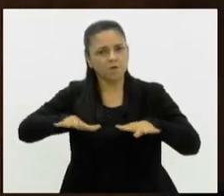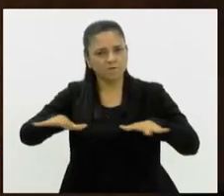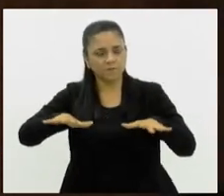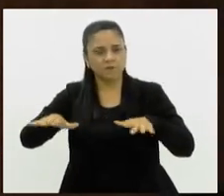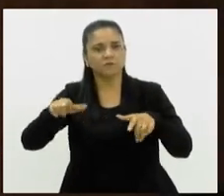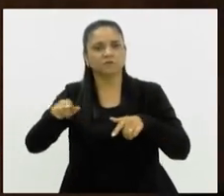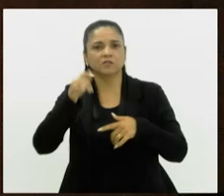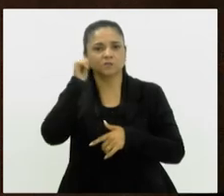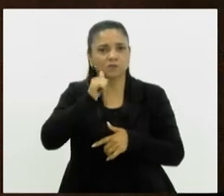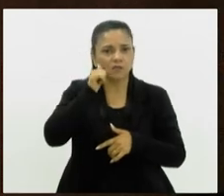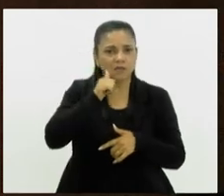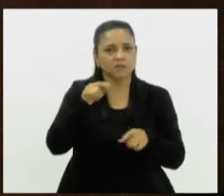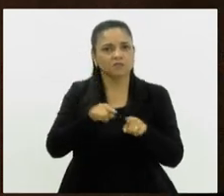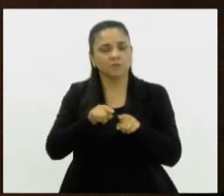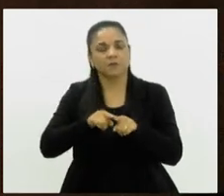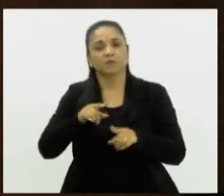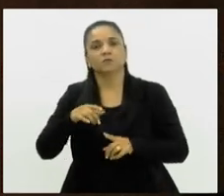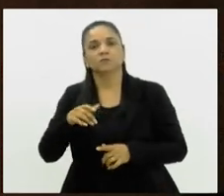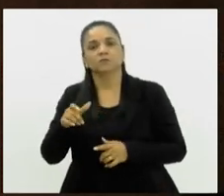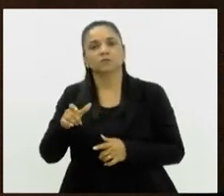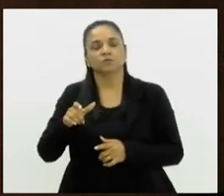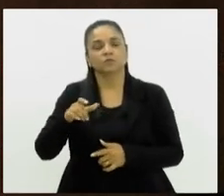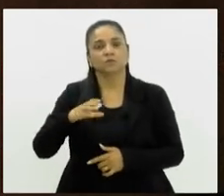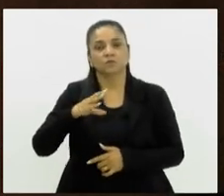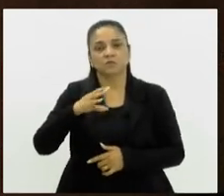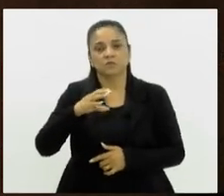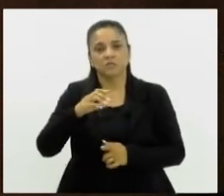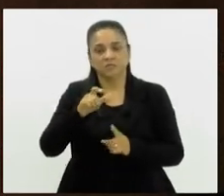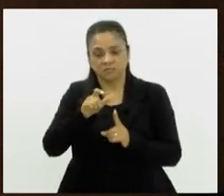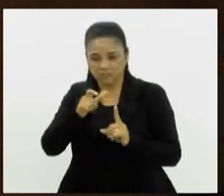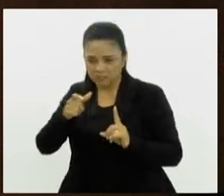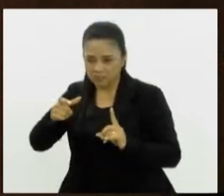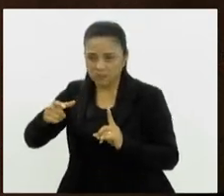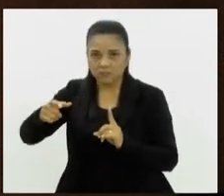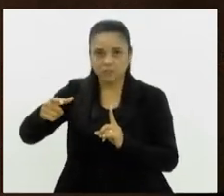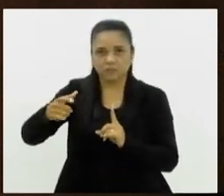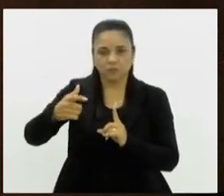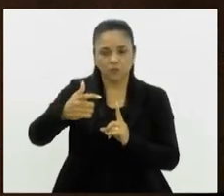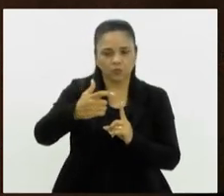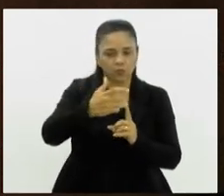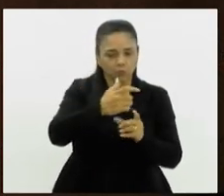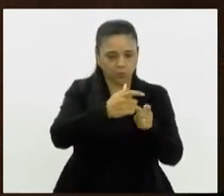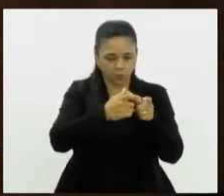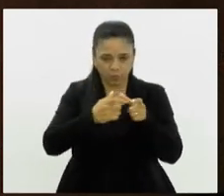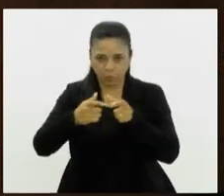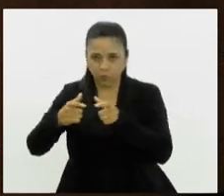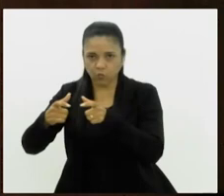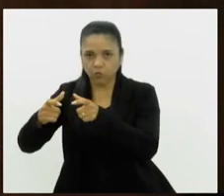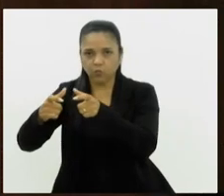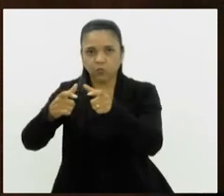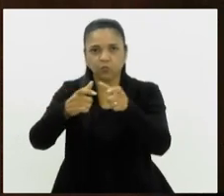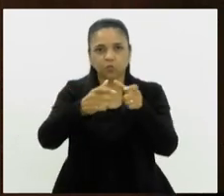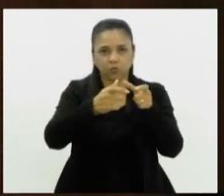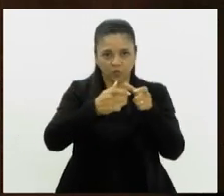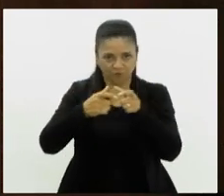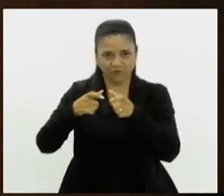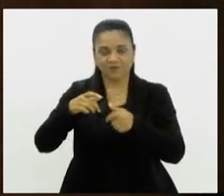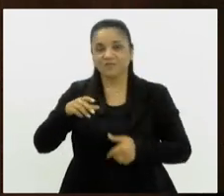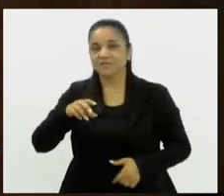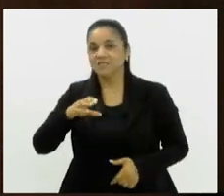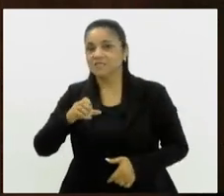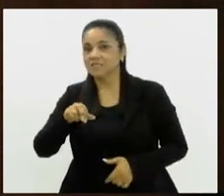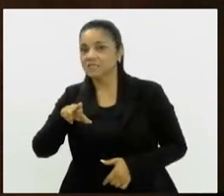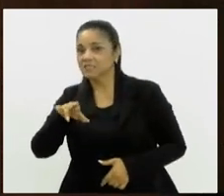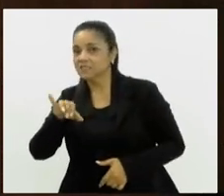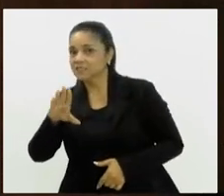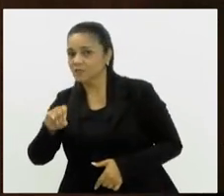Fundição Progresso. Ela tinha um olhar hipnotizante, suas mechas coloridas, sua voz